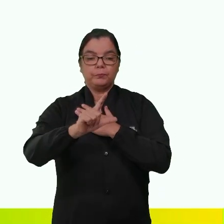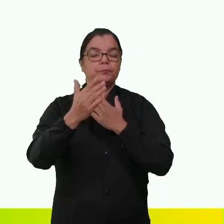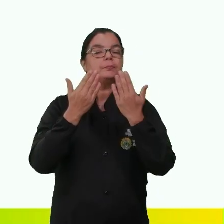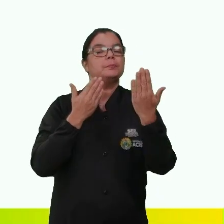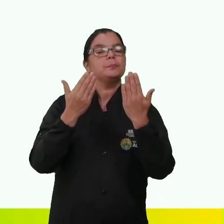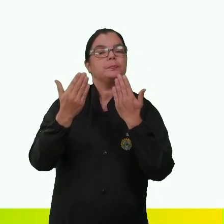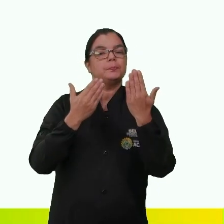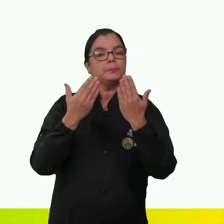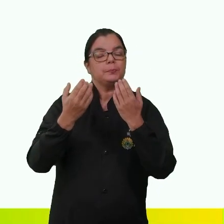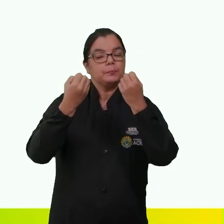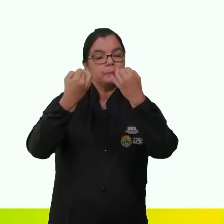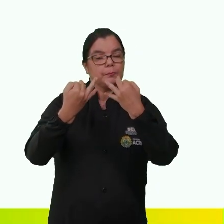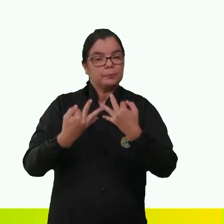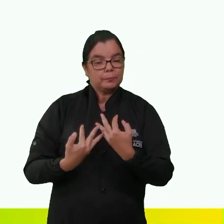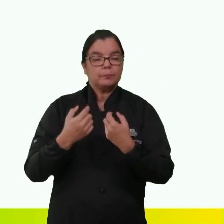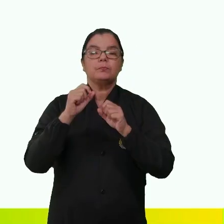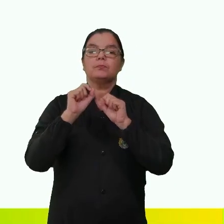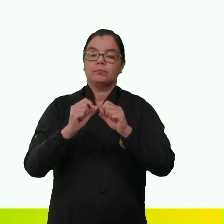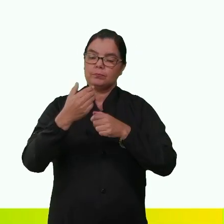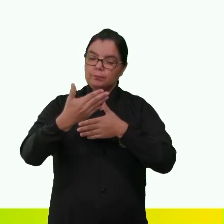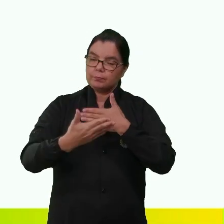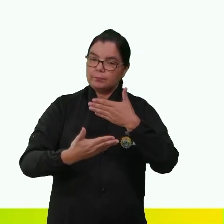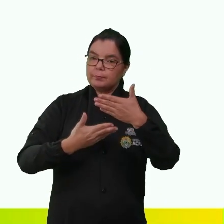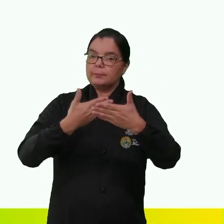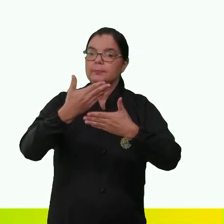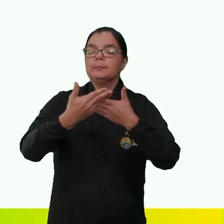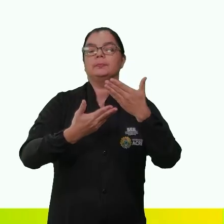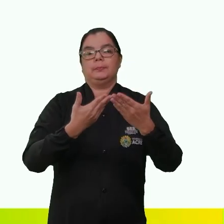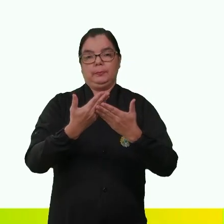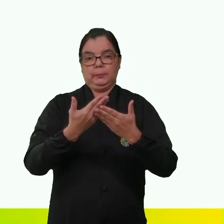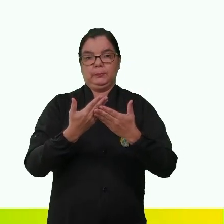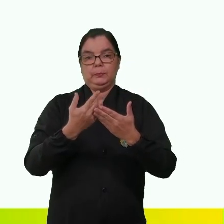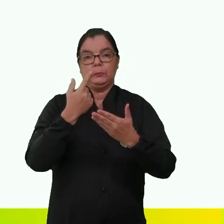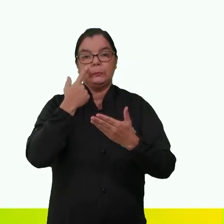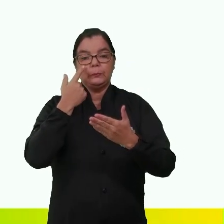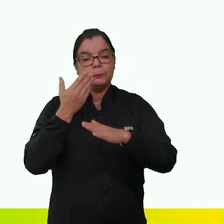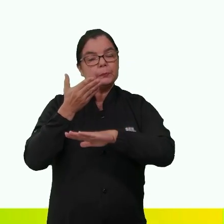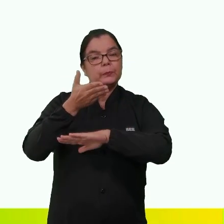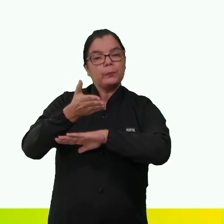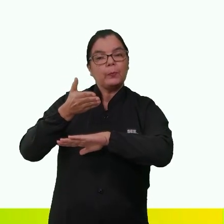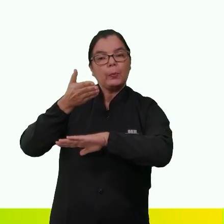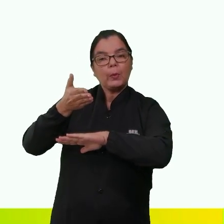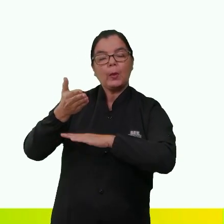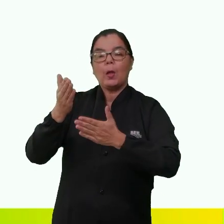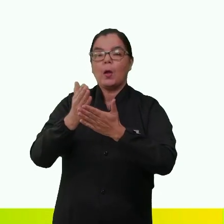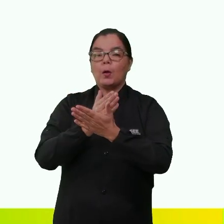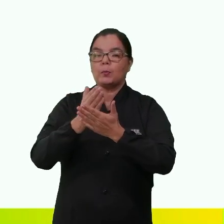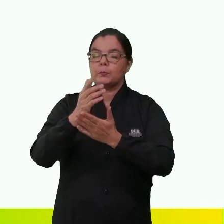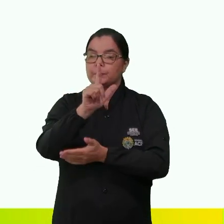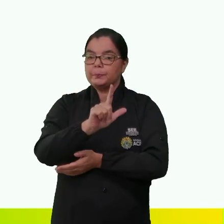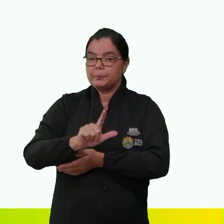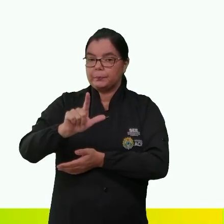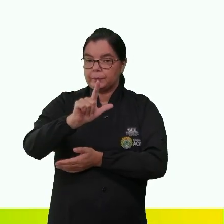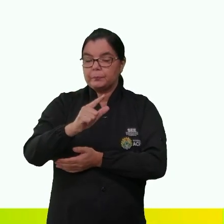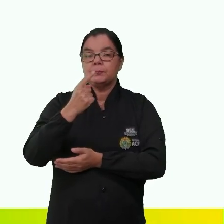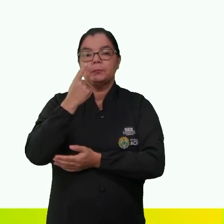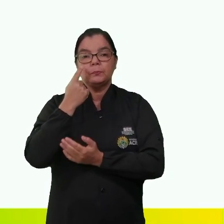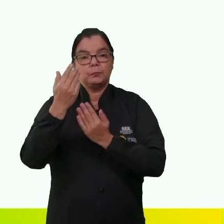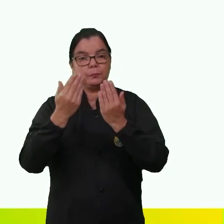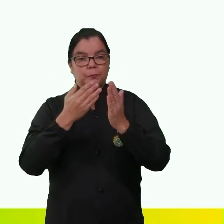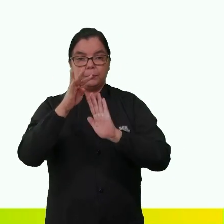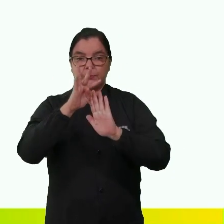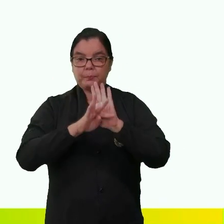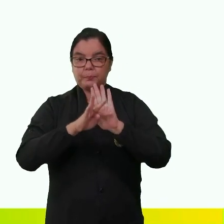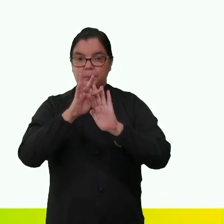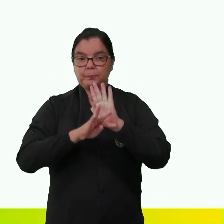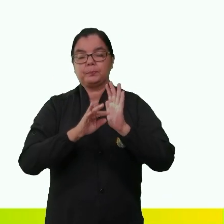comparada, nós falamos desse processo de revisitar algumas literaturas e comparar textos,